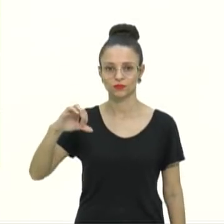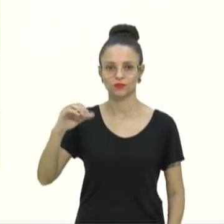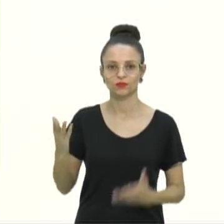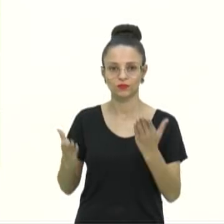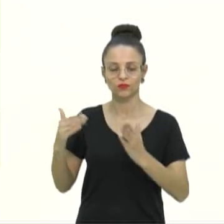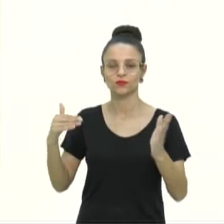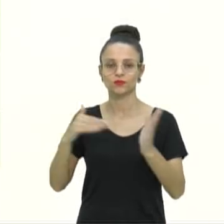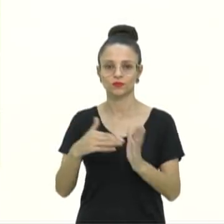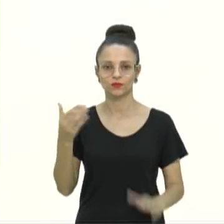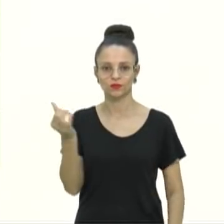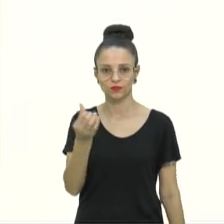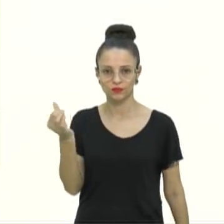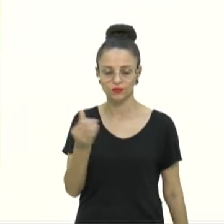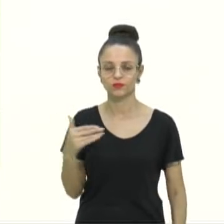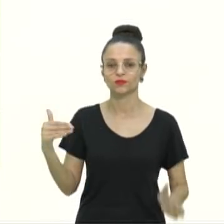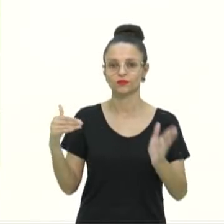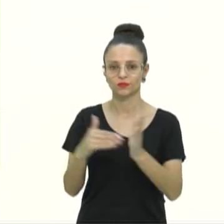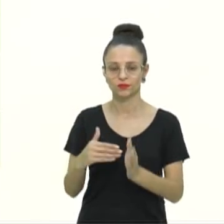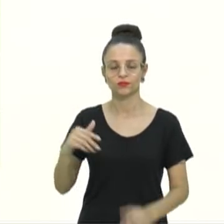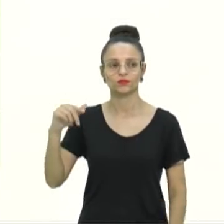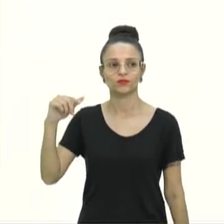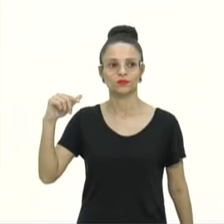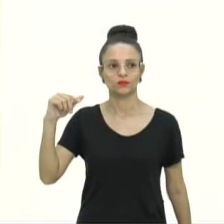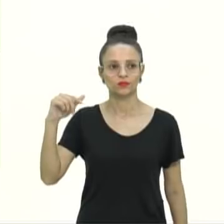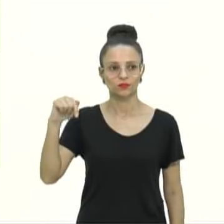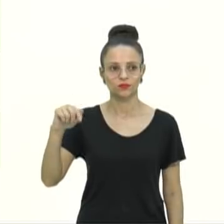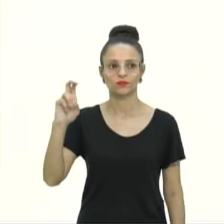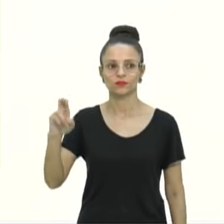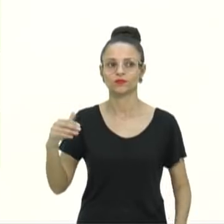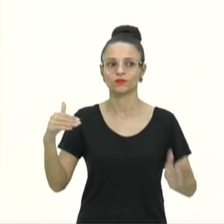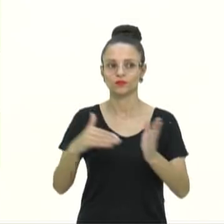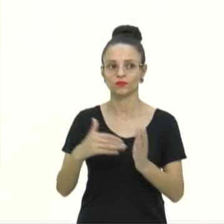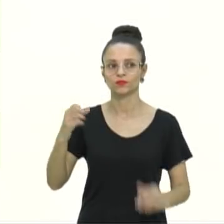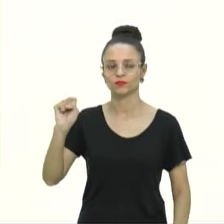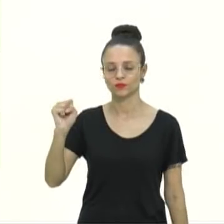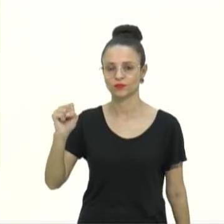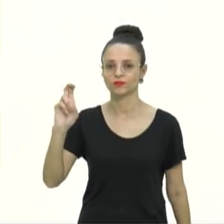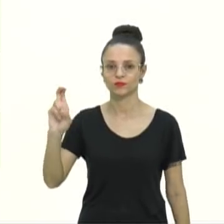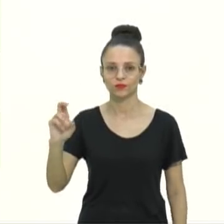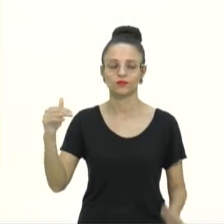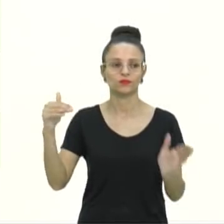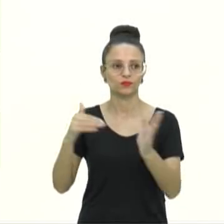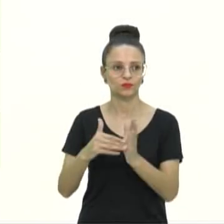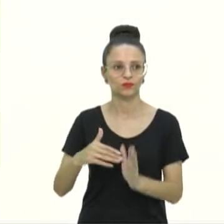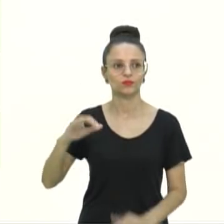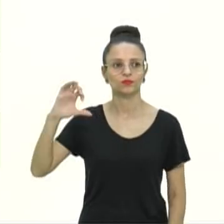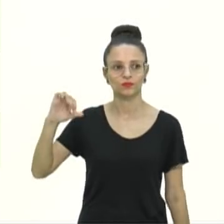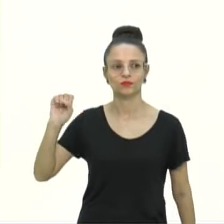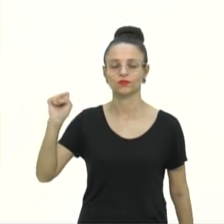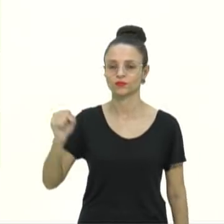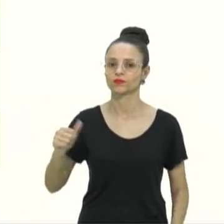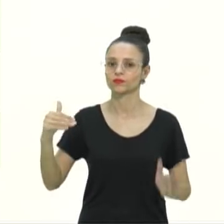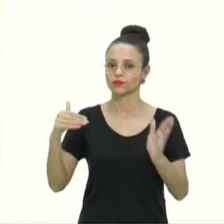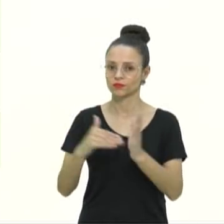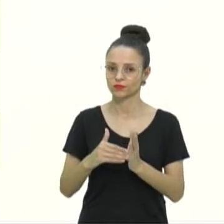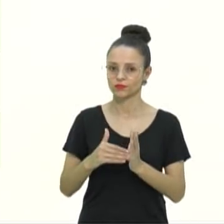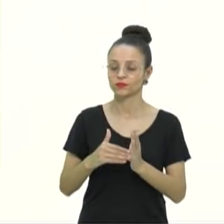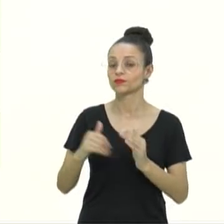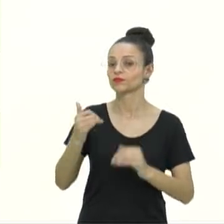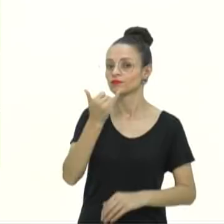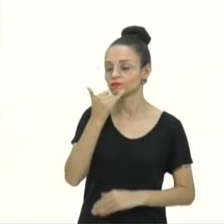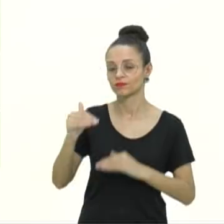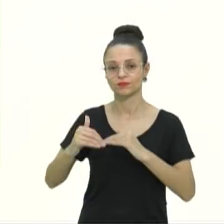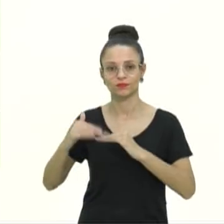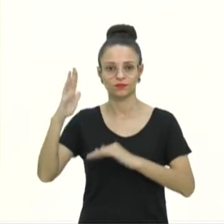até 66, até 75, até 85, até 98 e acima